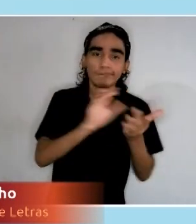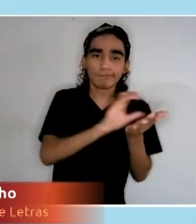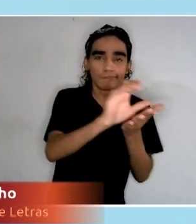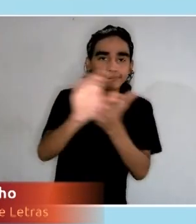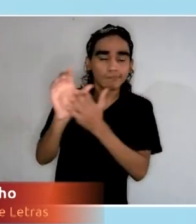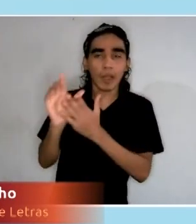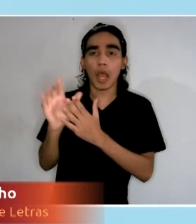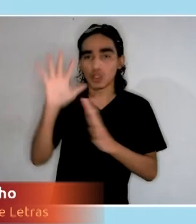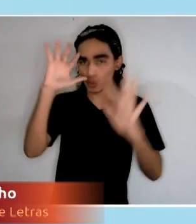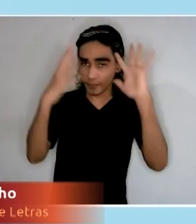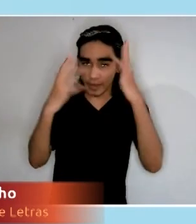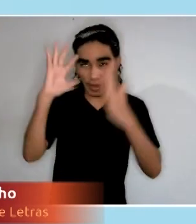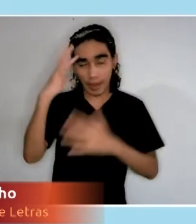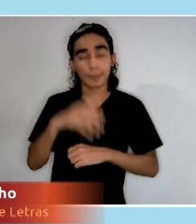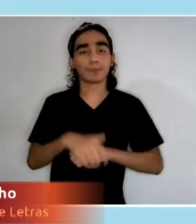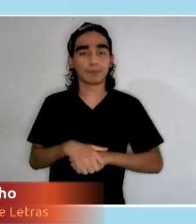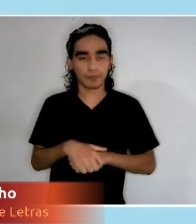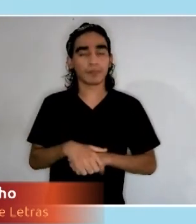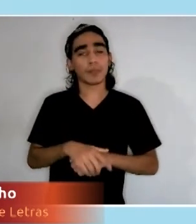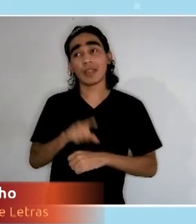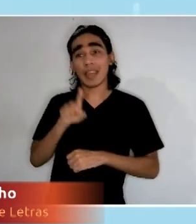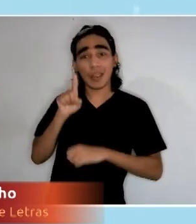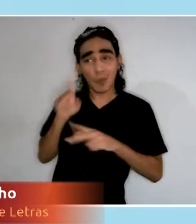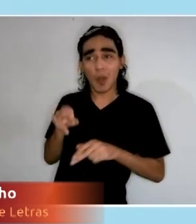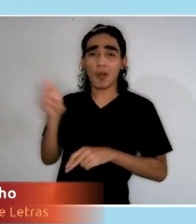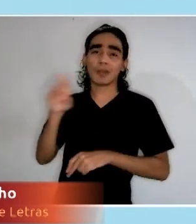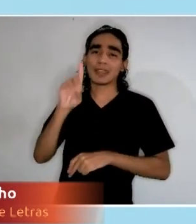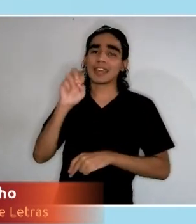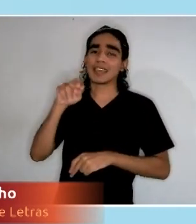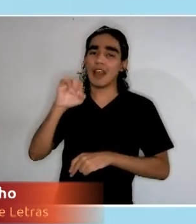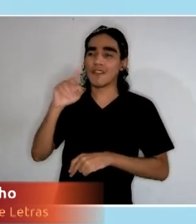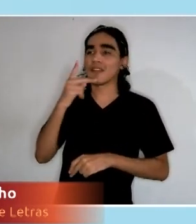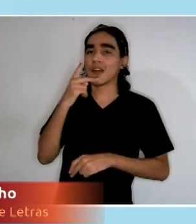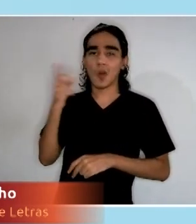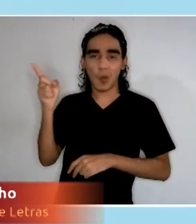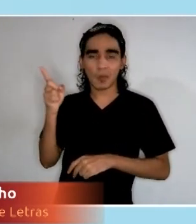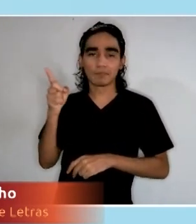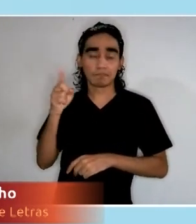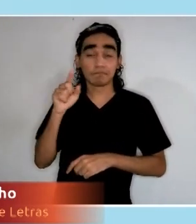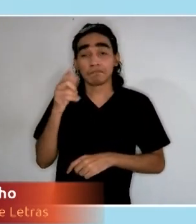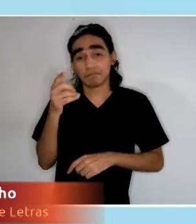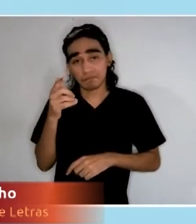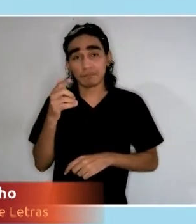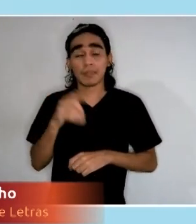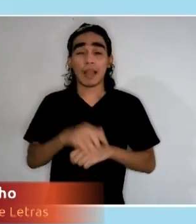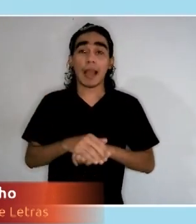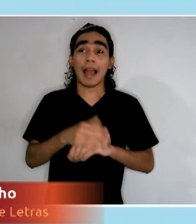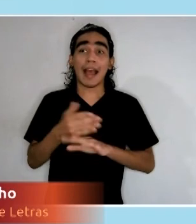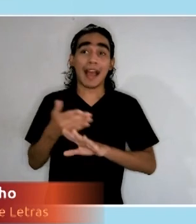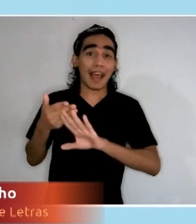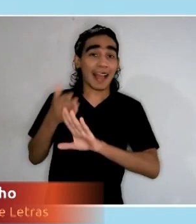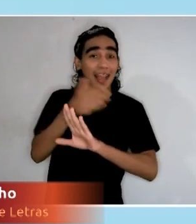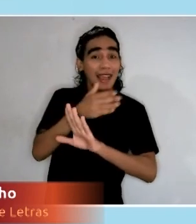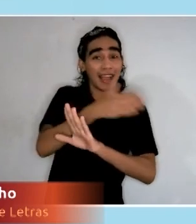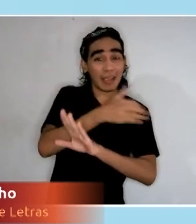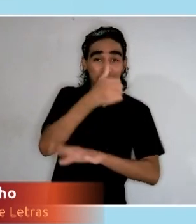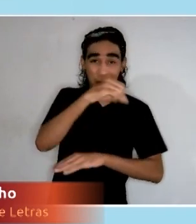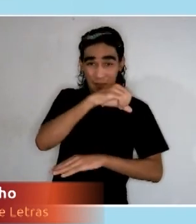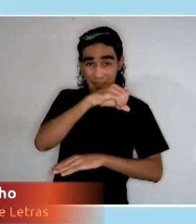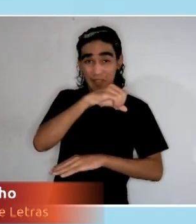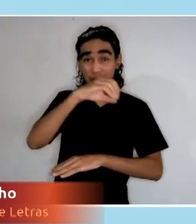é exatamente isso que o Daniel está falando, ou seja, a gente vinha acumulando desde a Constituição, passando pelos anos